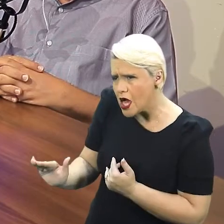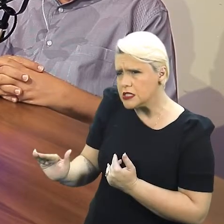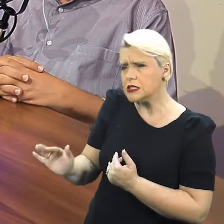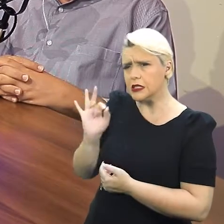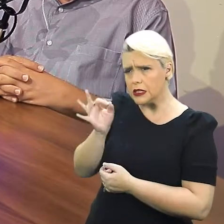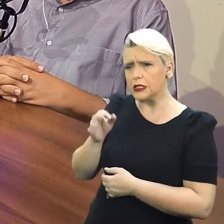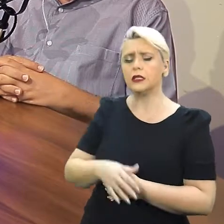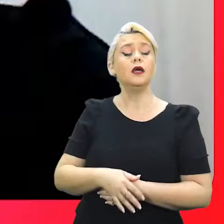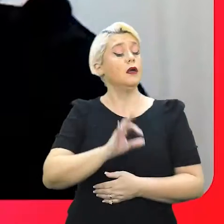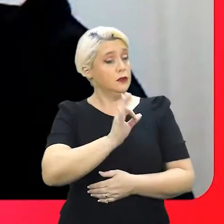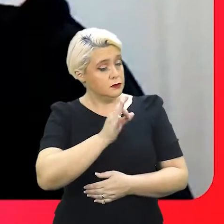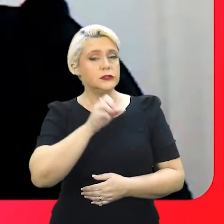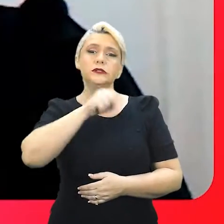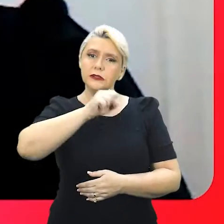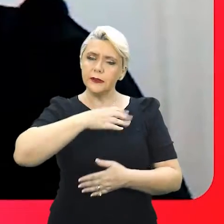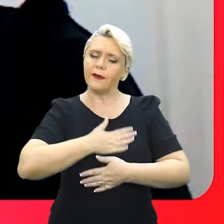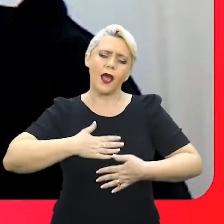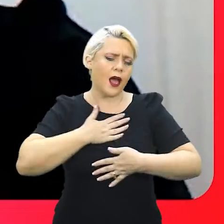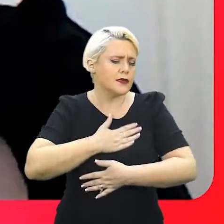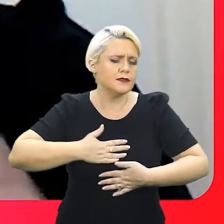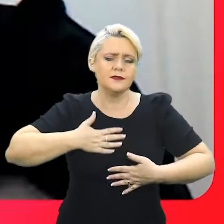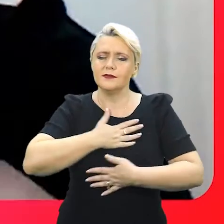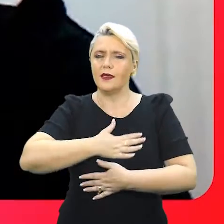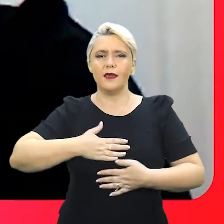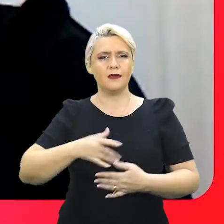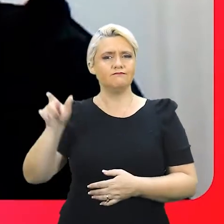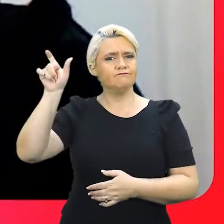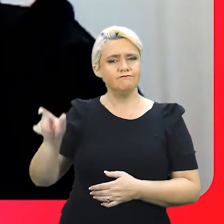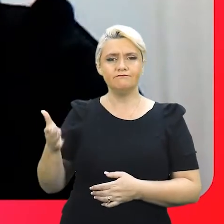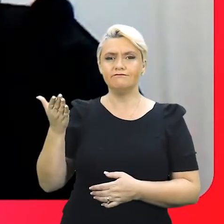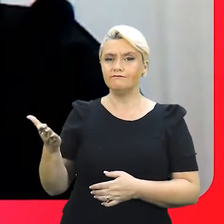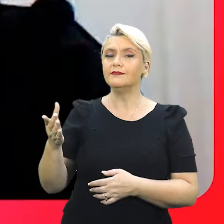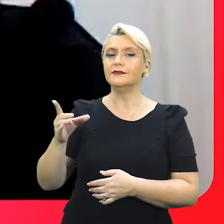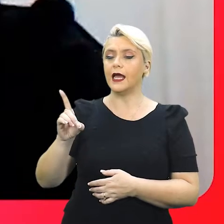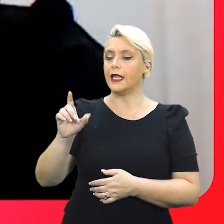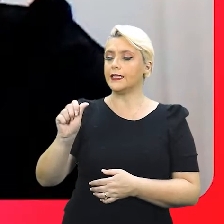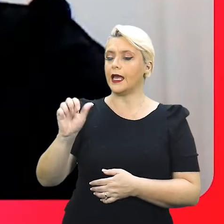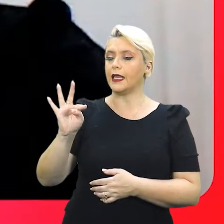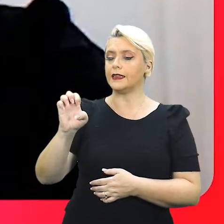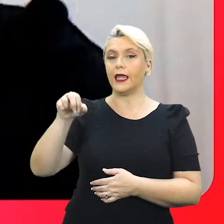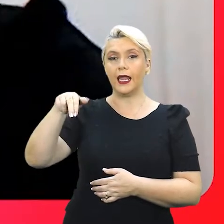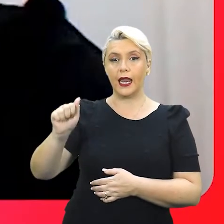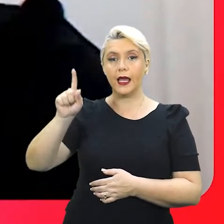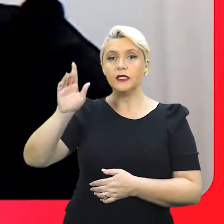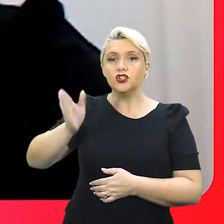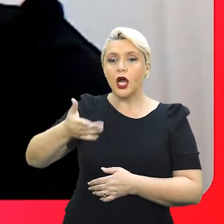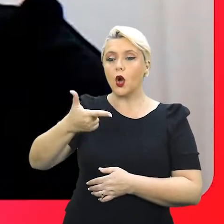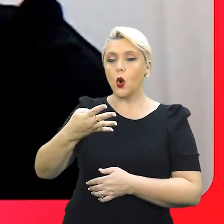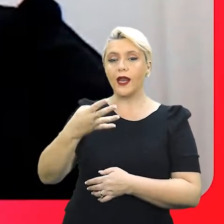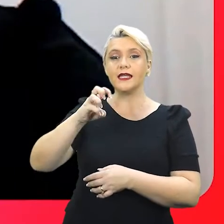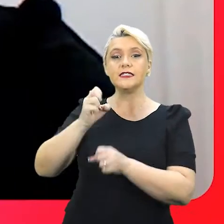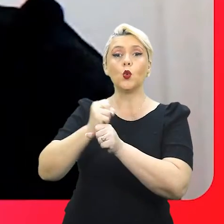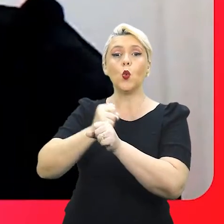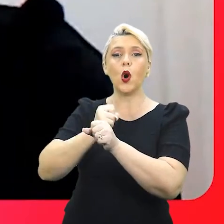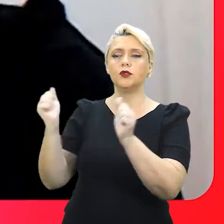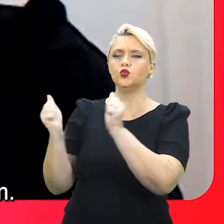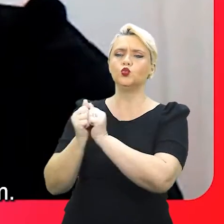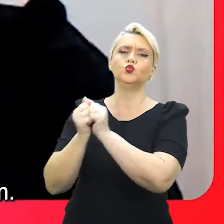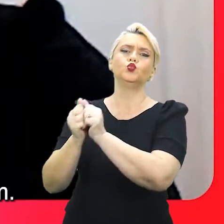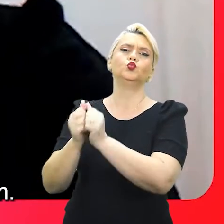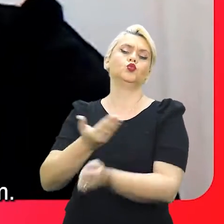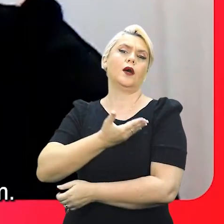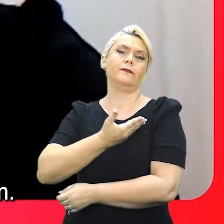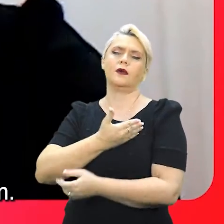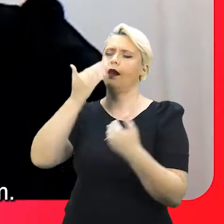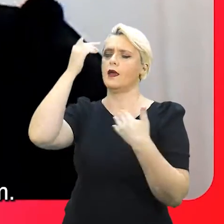Sim, Oh, é prazerosamente. uhum. E uma relação de 45 anos com ele, né? Oh,